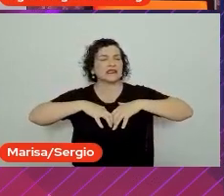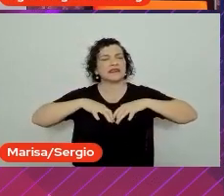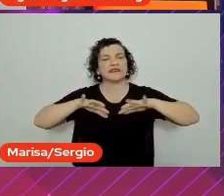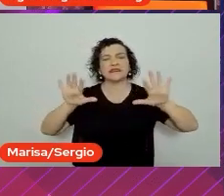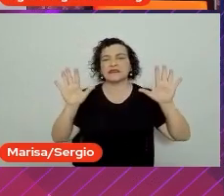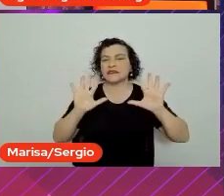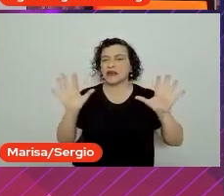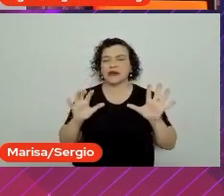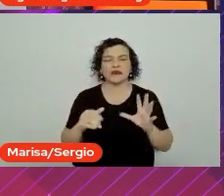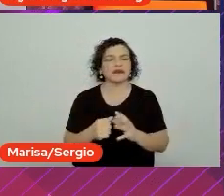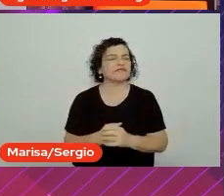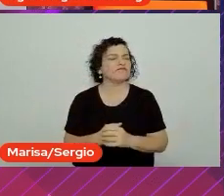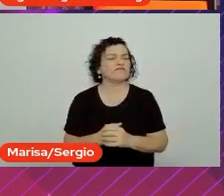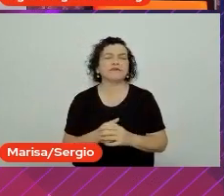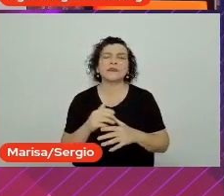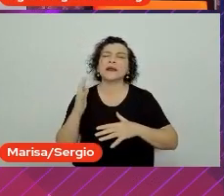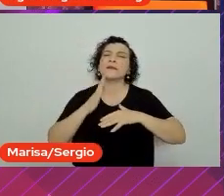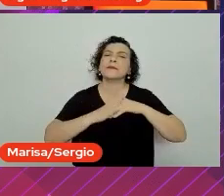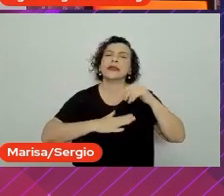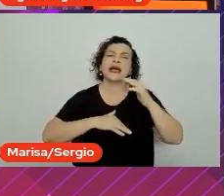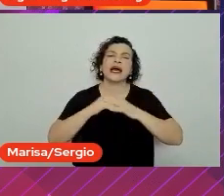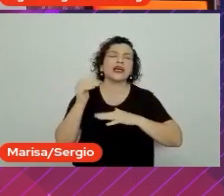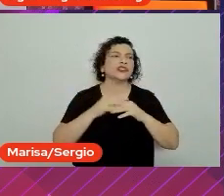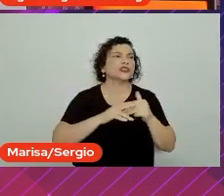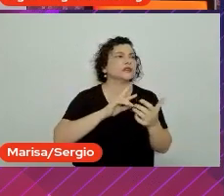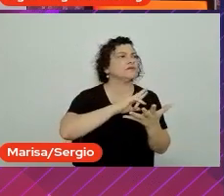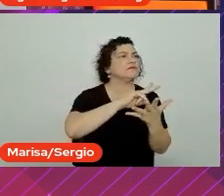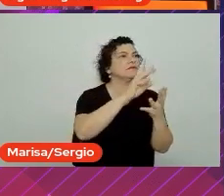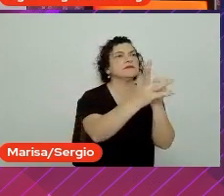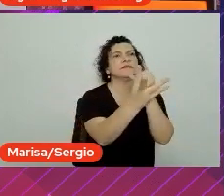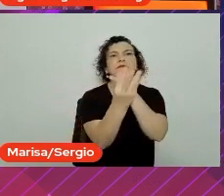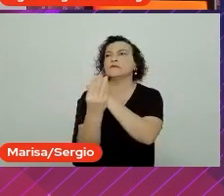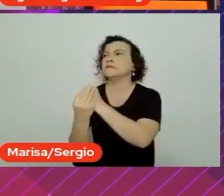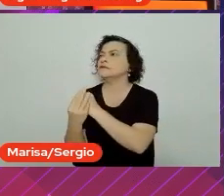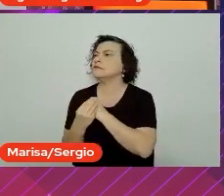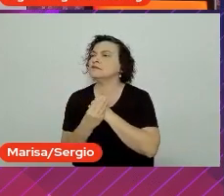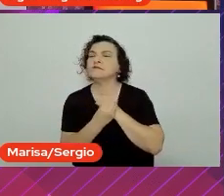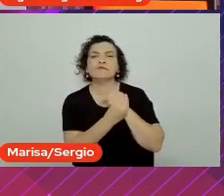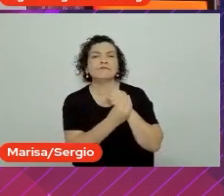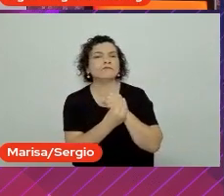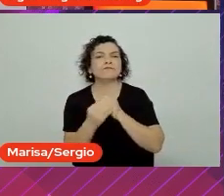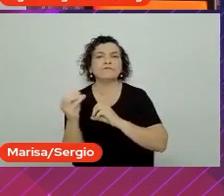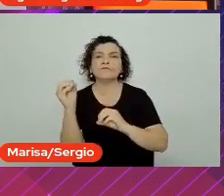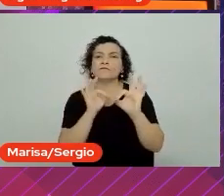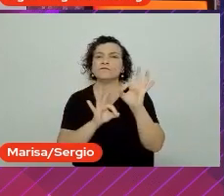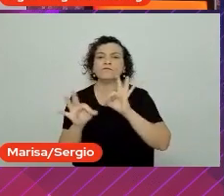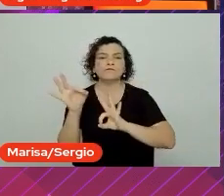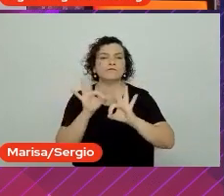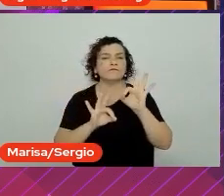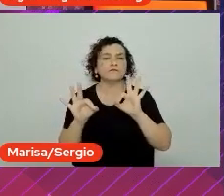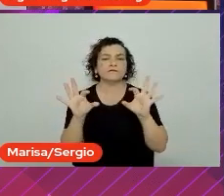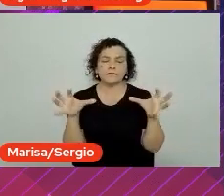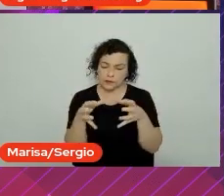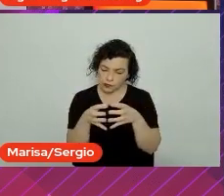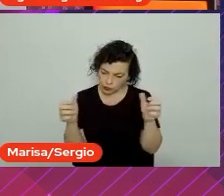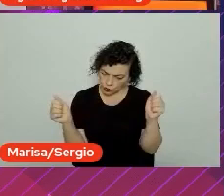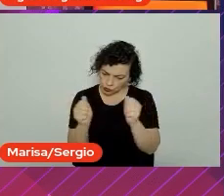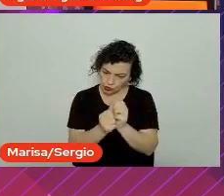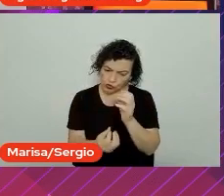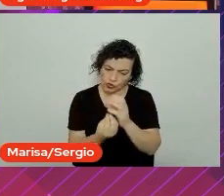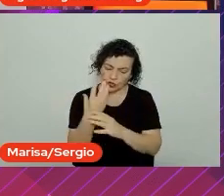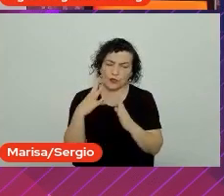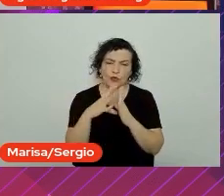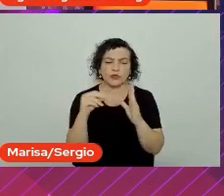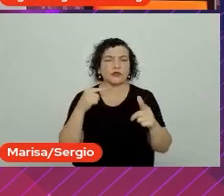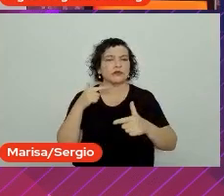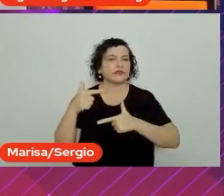Peguei práticas aqui, práticas dali, e trouxe e construímos todos juntos um modelo de trabalho que